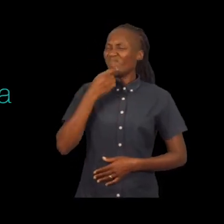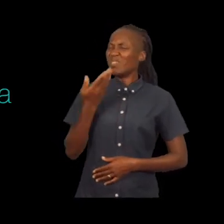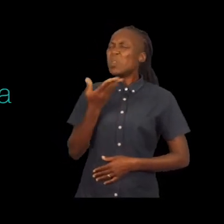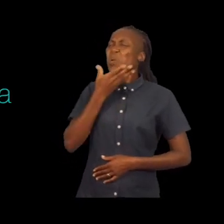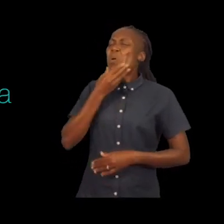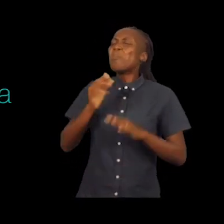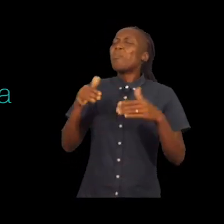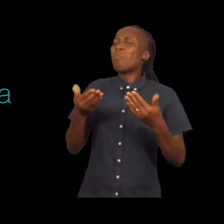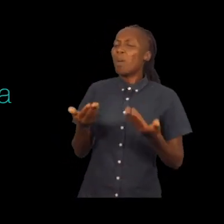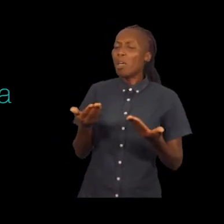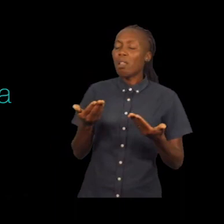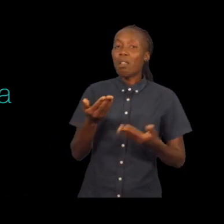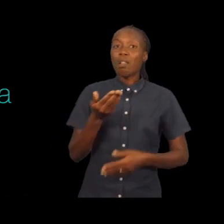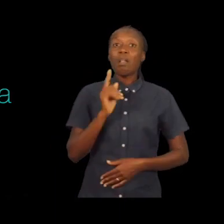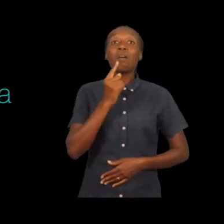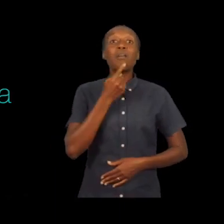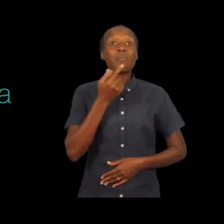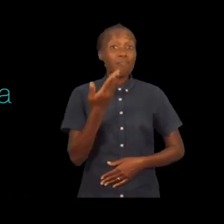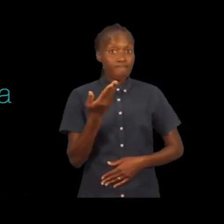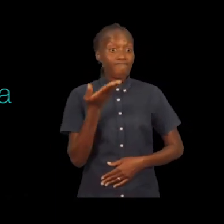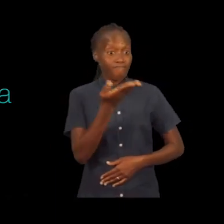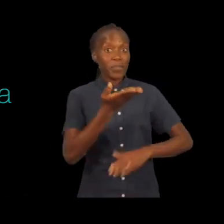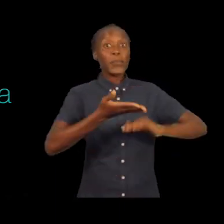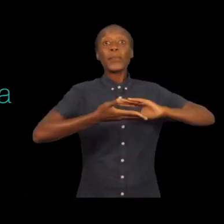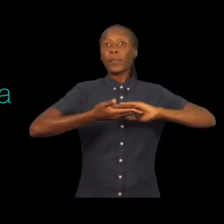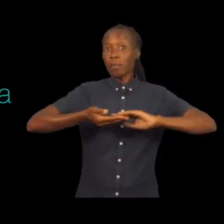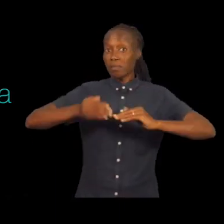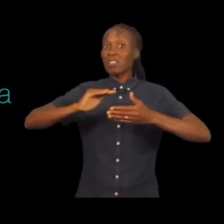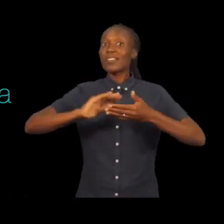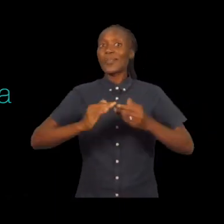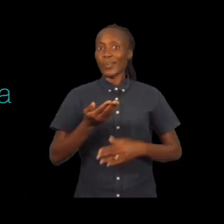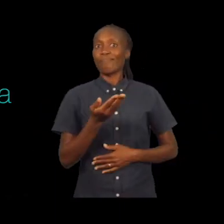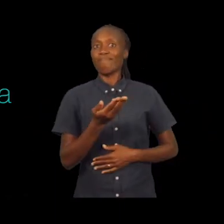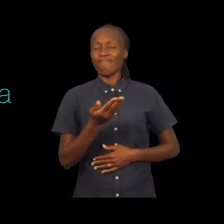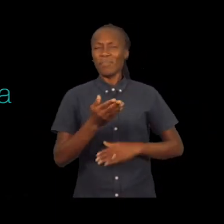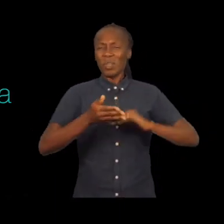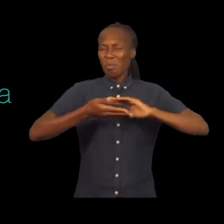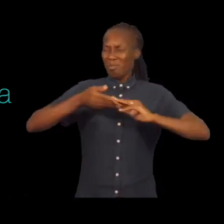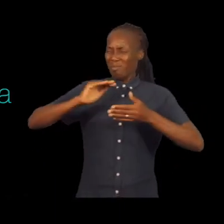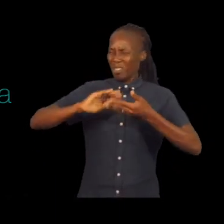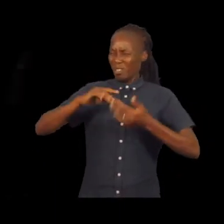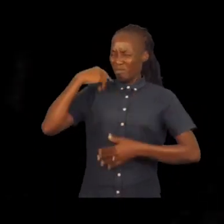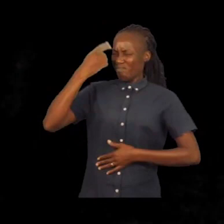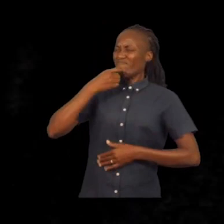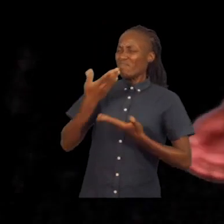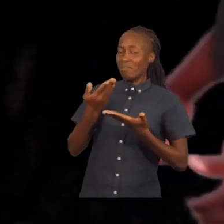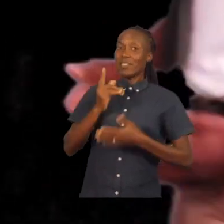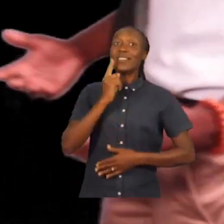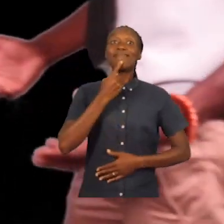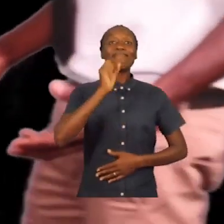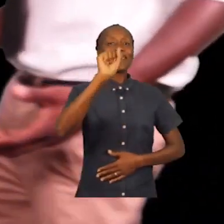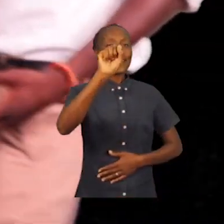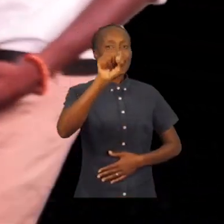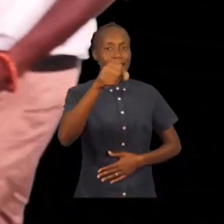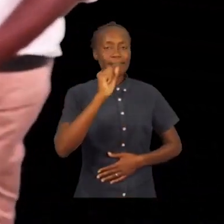um senhor qual ele Fulano um professor um professor